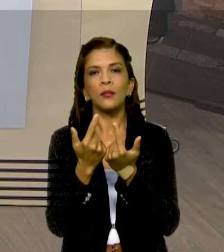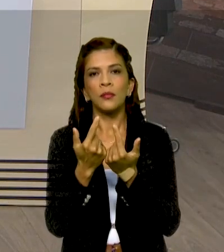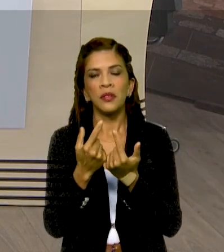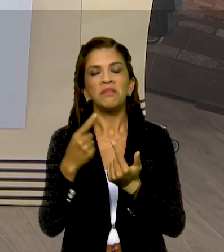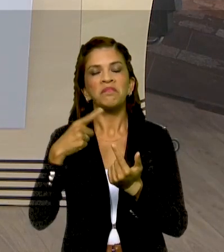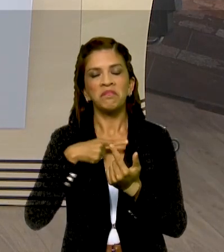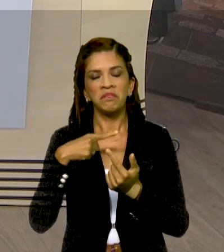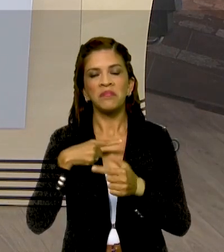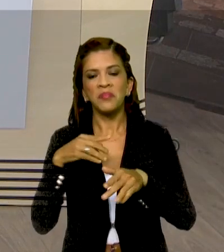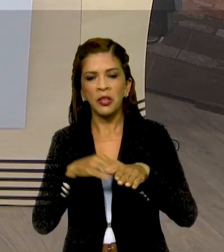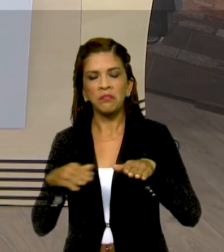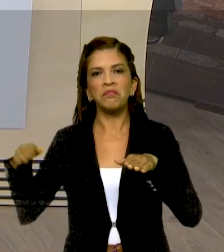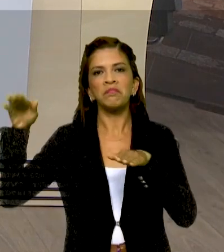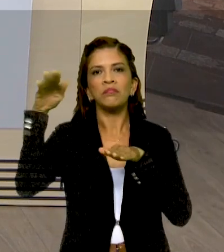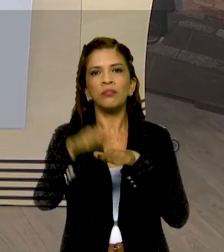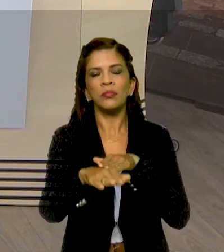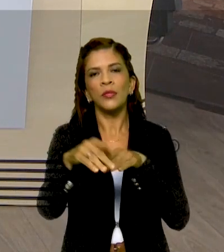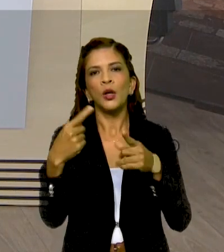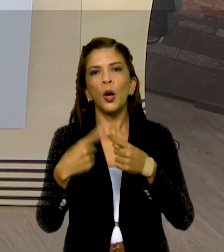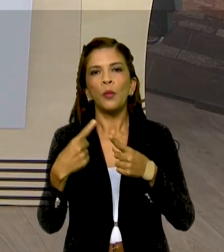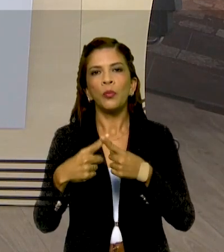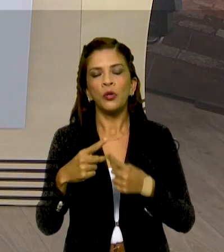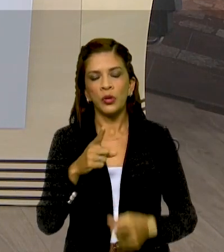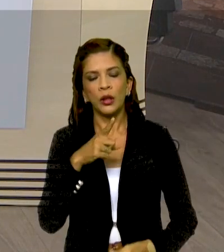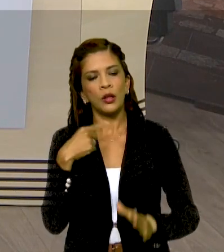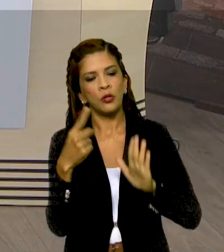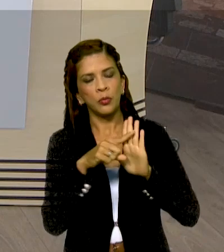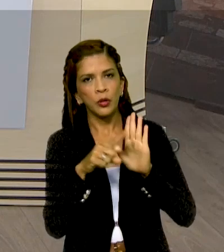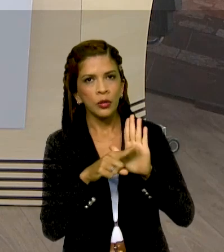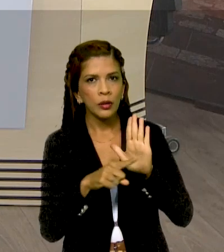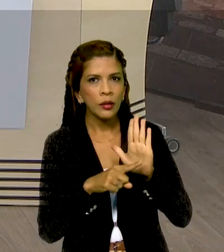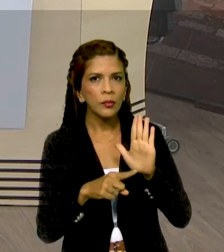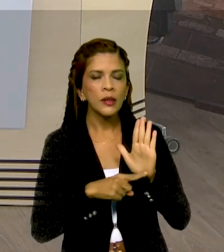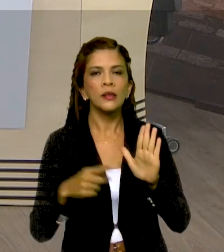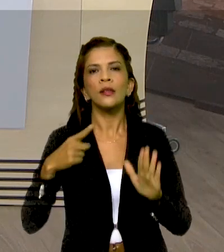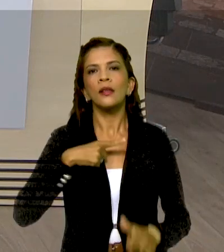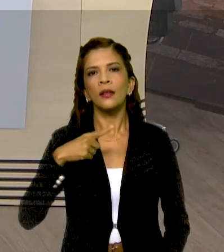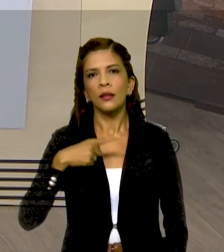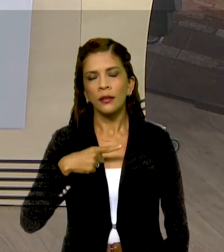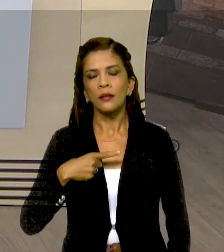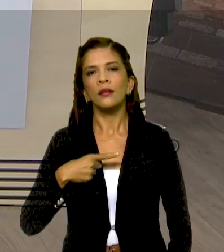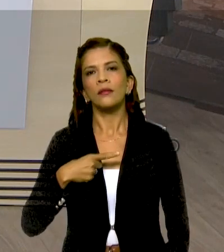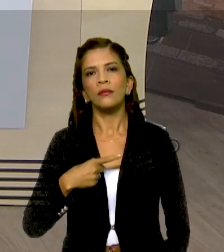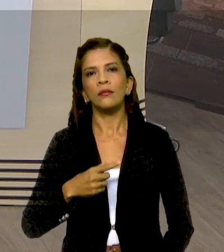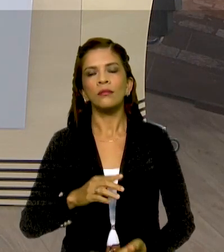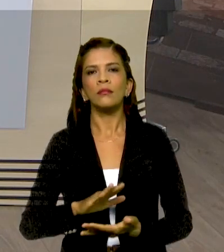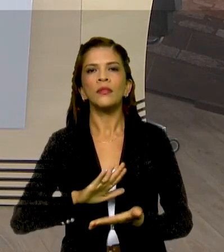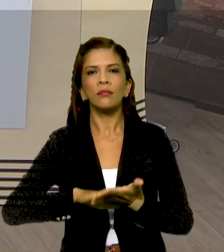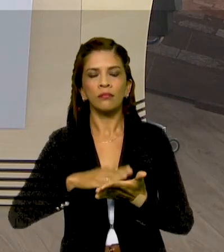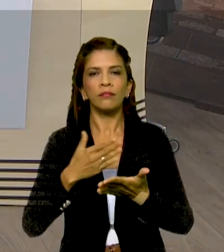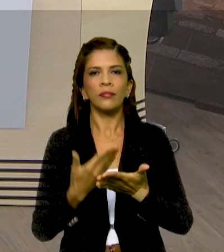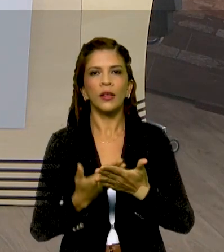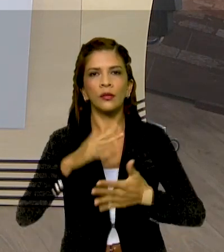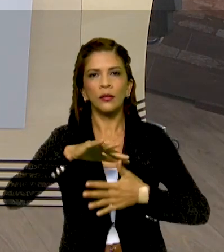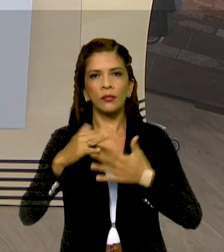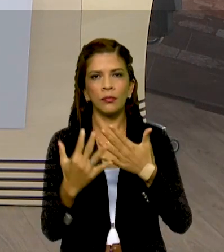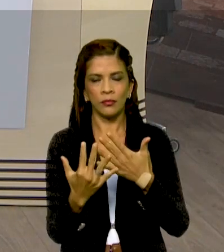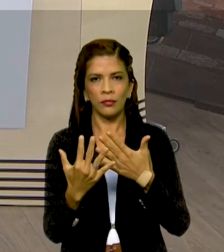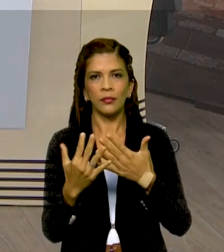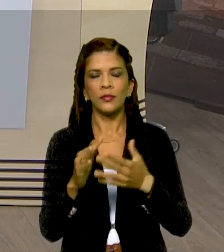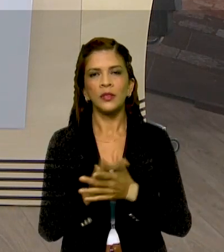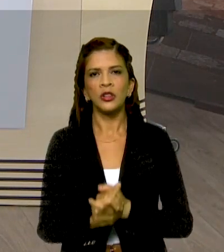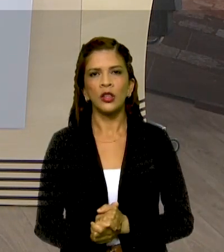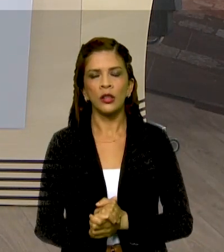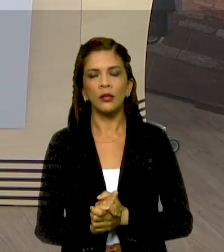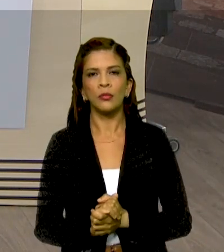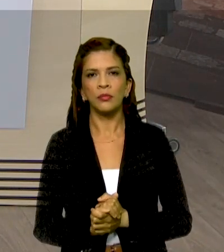frente, porque praticamente todos os nossos programas têm a presença de um intérprete de Libras, né? Quase